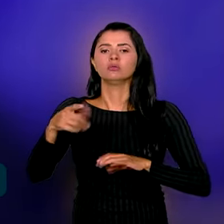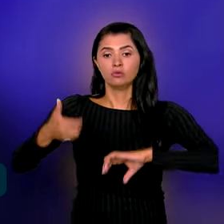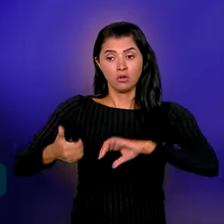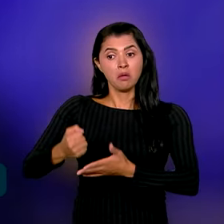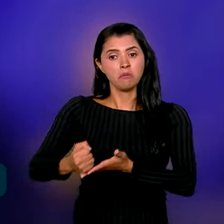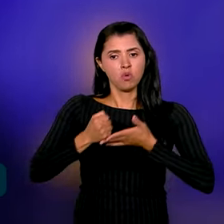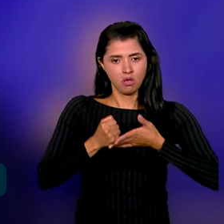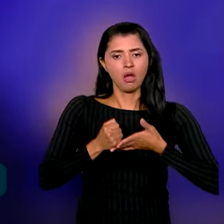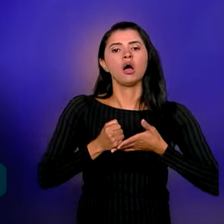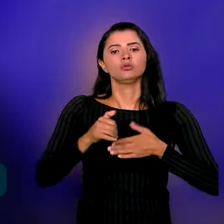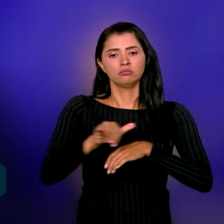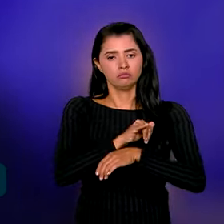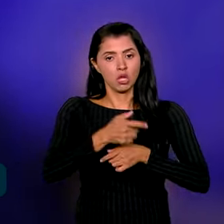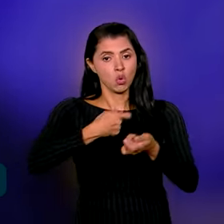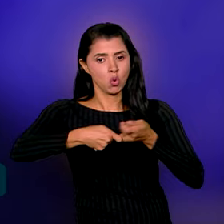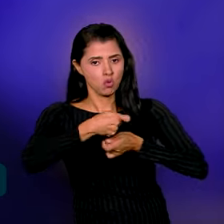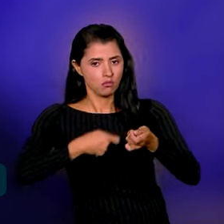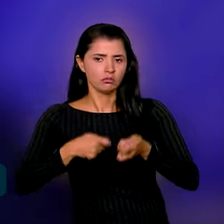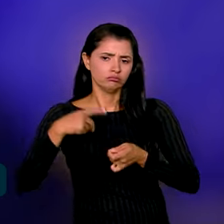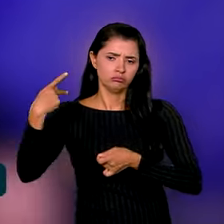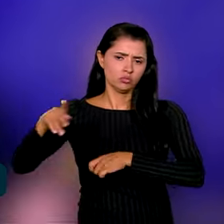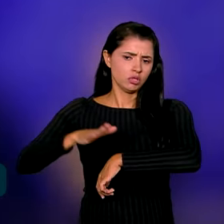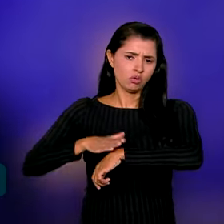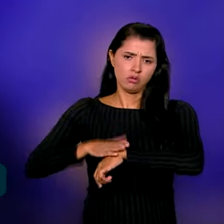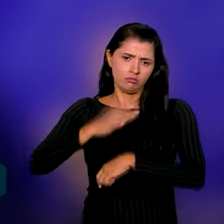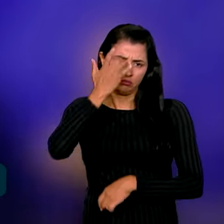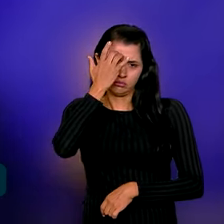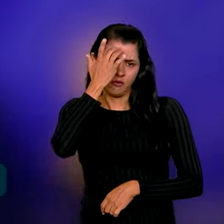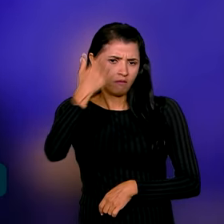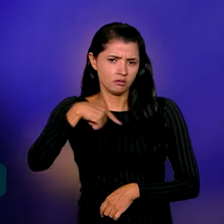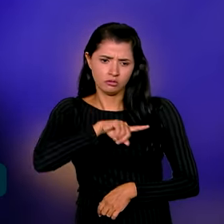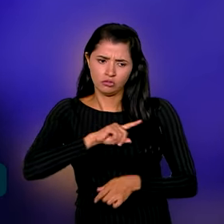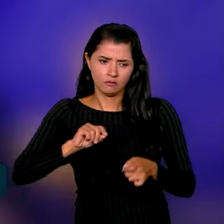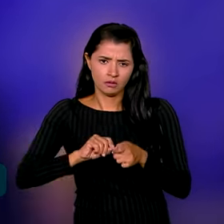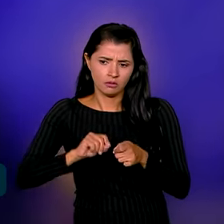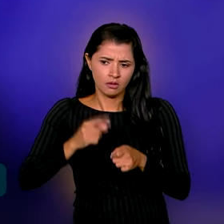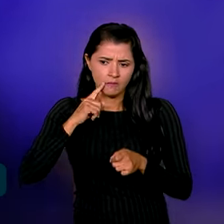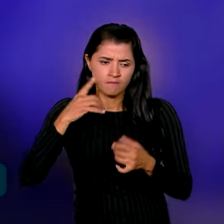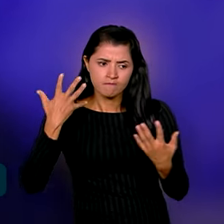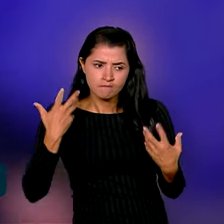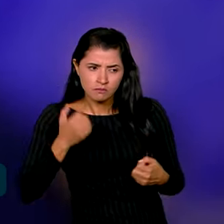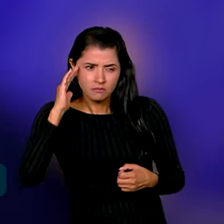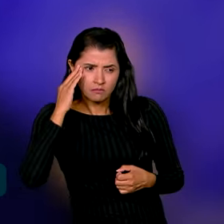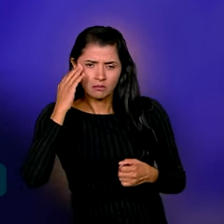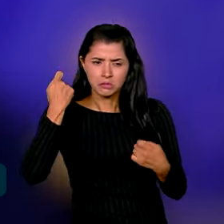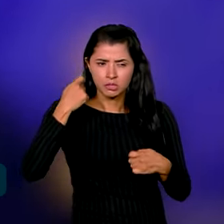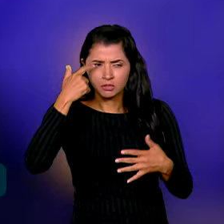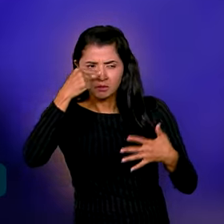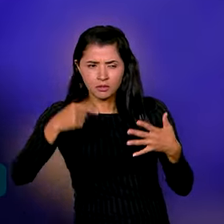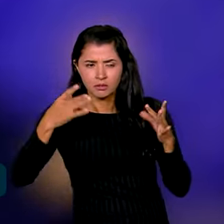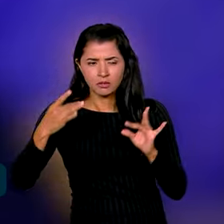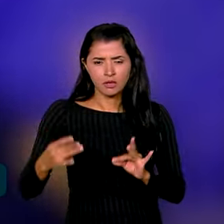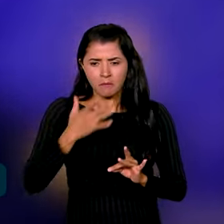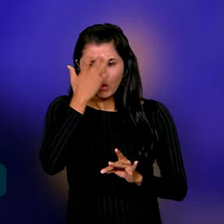medidas econômicas no seu tempo, porque não é fácil digerir o que nós estamos fazendo. Sim. Tem que entender, tem que saber. Quem